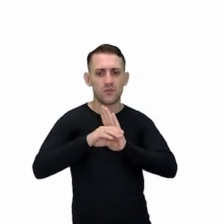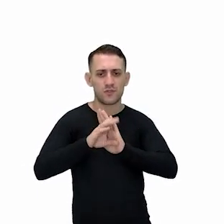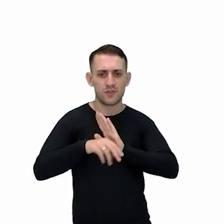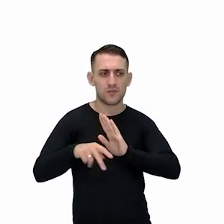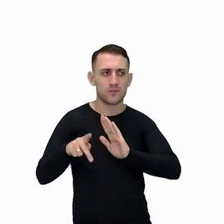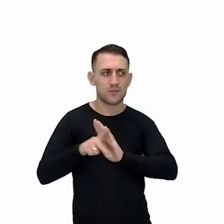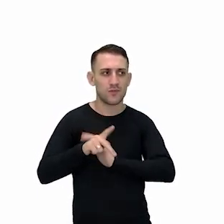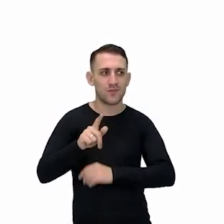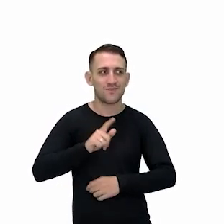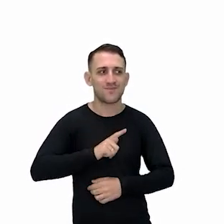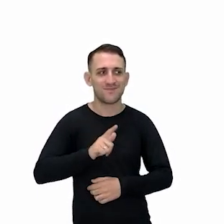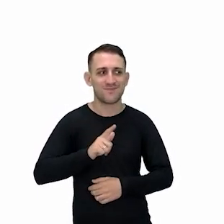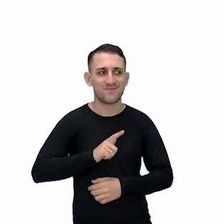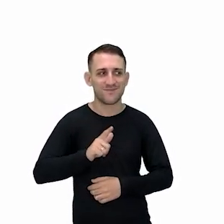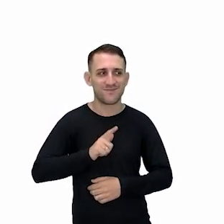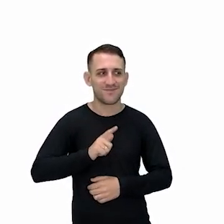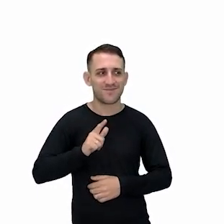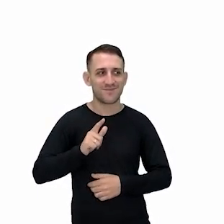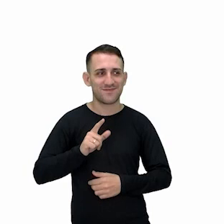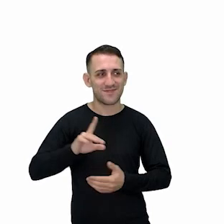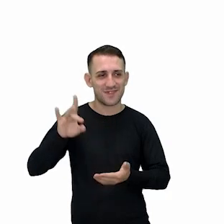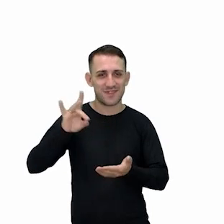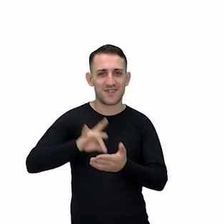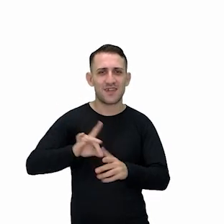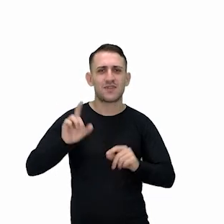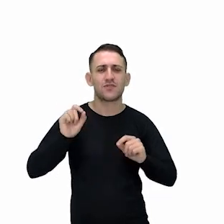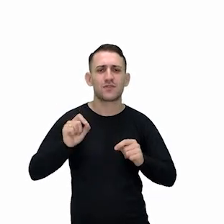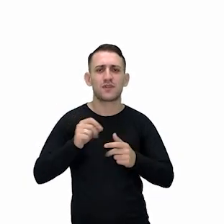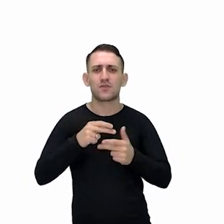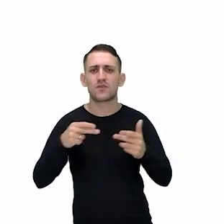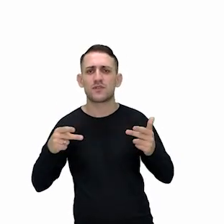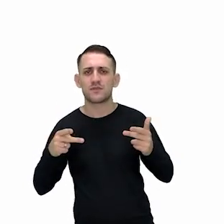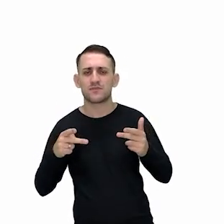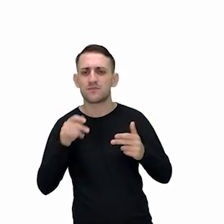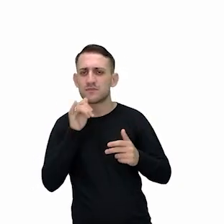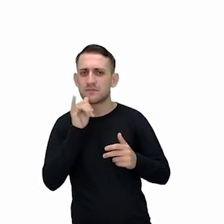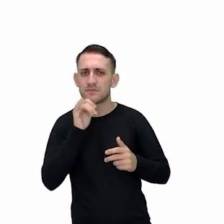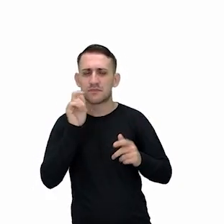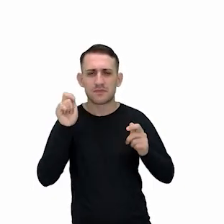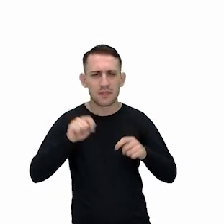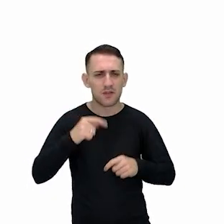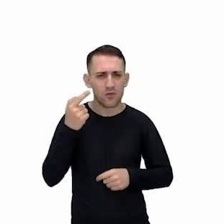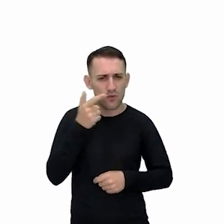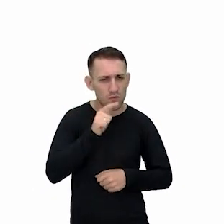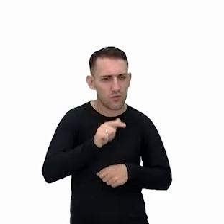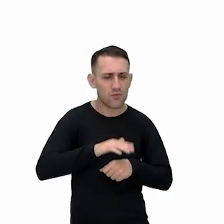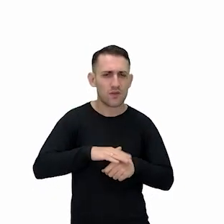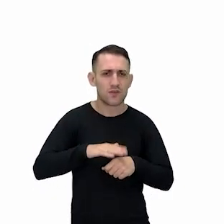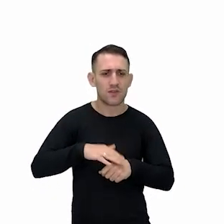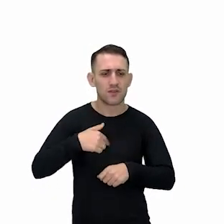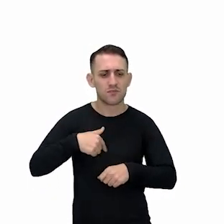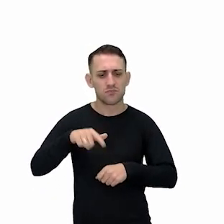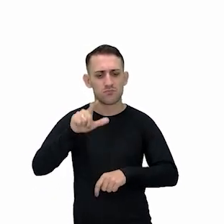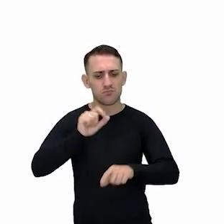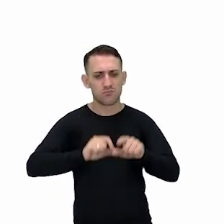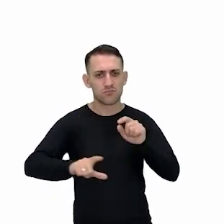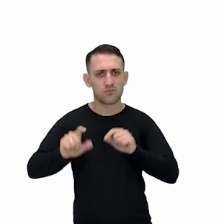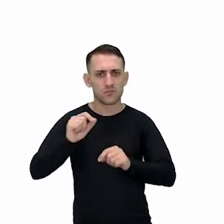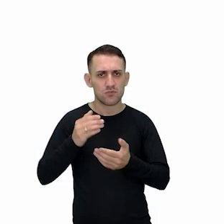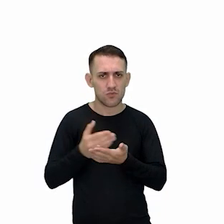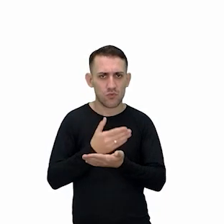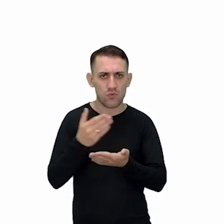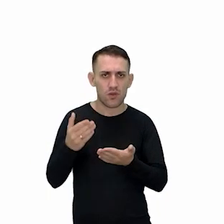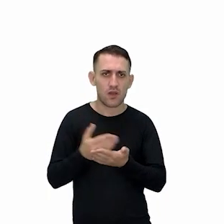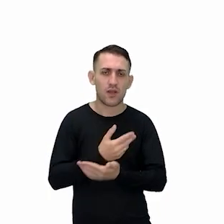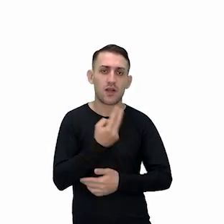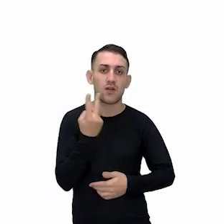são grandes e abstratos em algo mais palpável, né? Eu selecionei do caderno